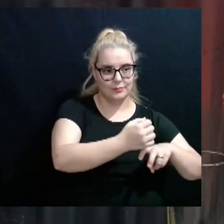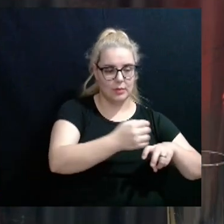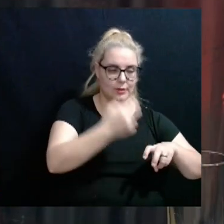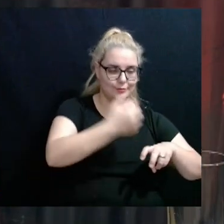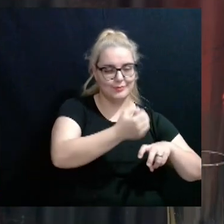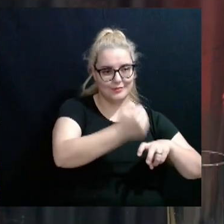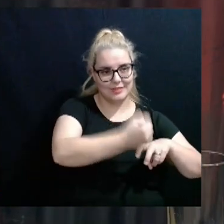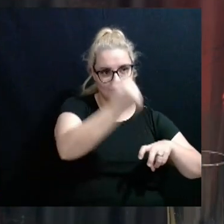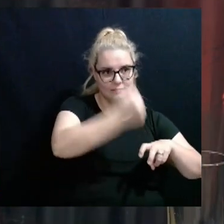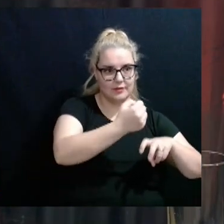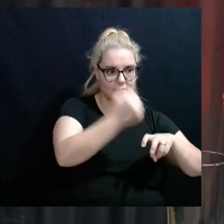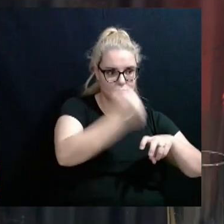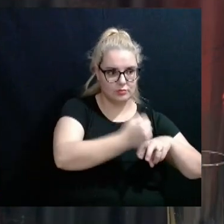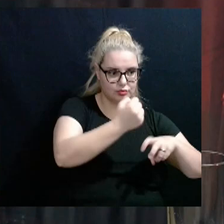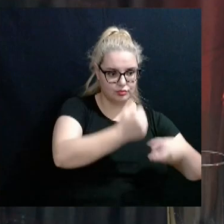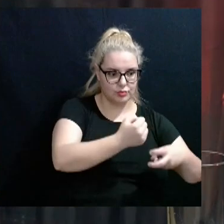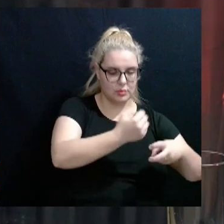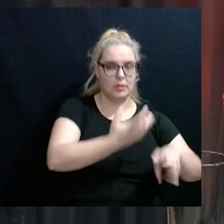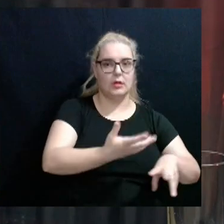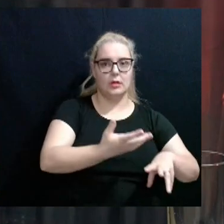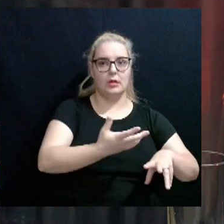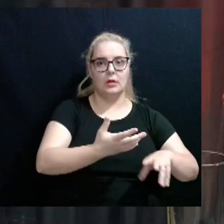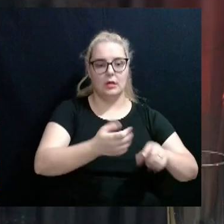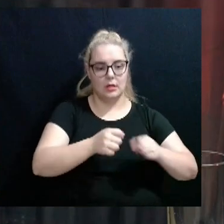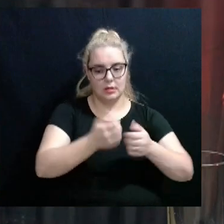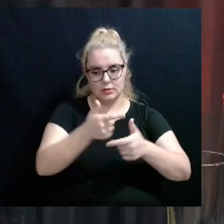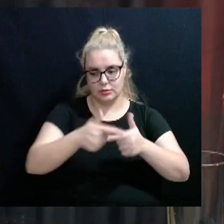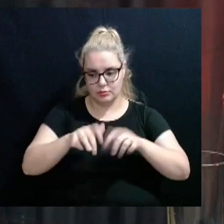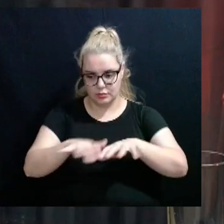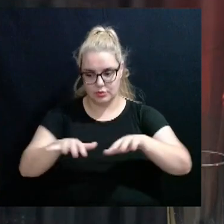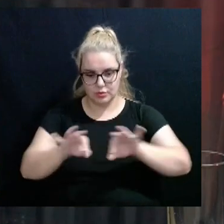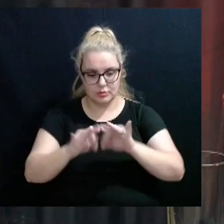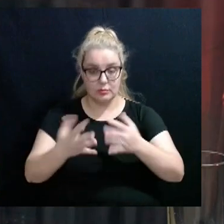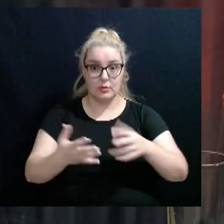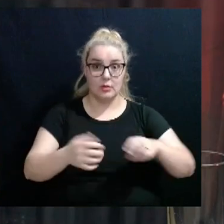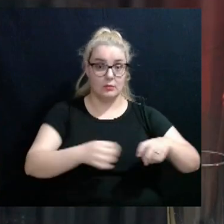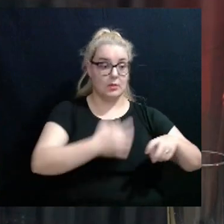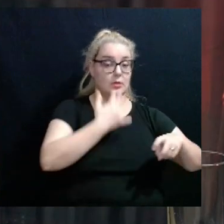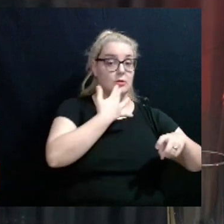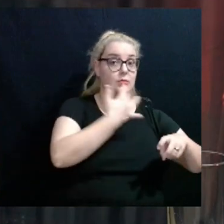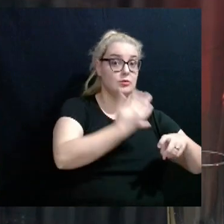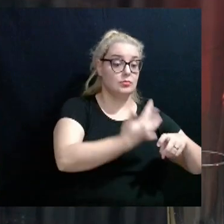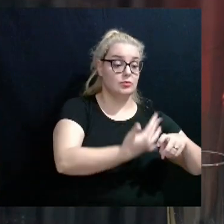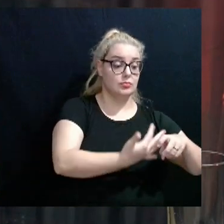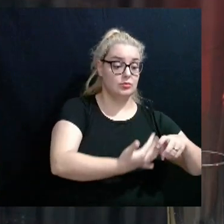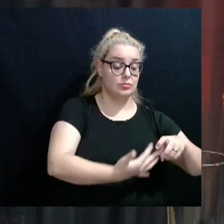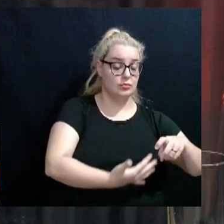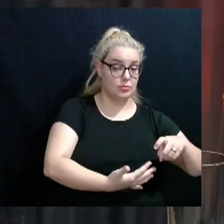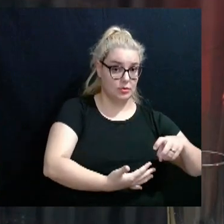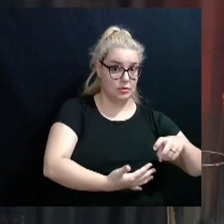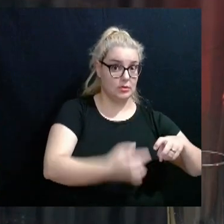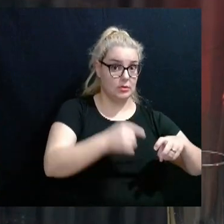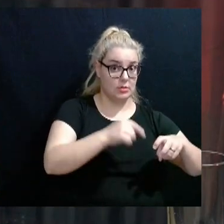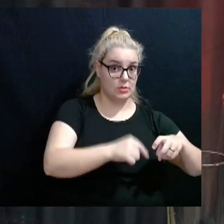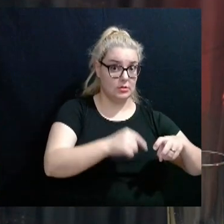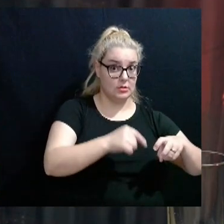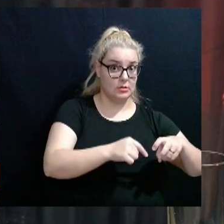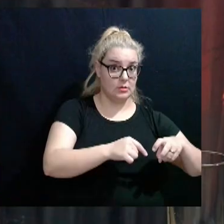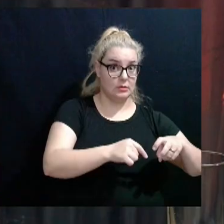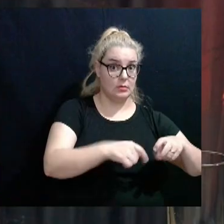relato bíblico diz que o sangue deste cordeiro, ele deveria ser